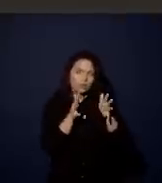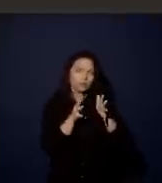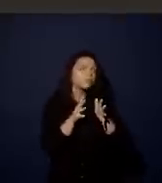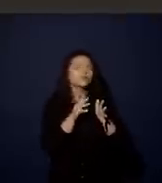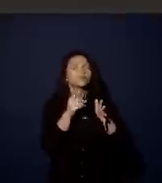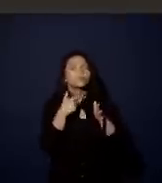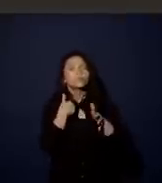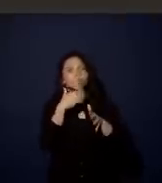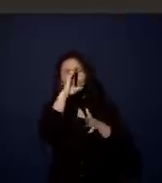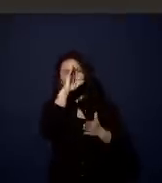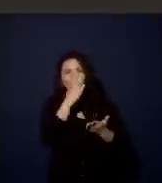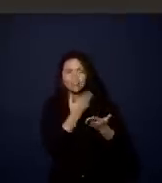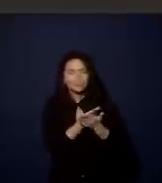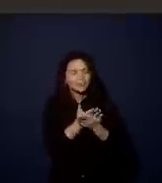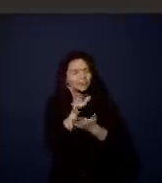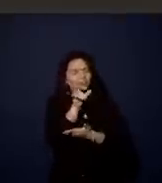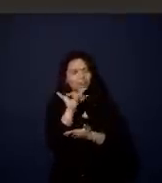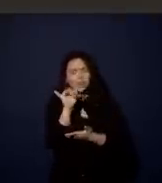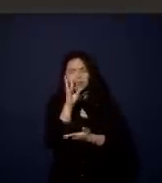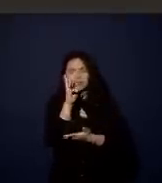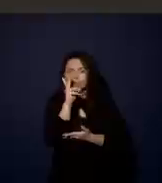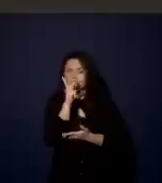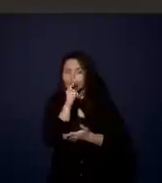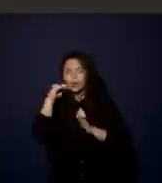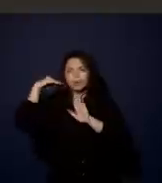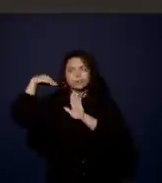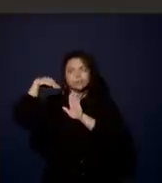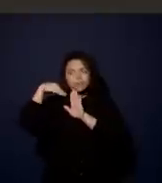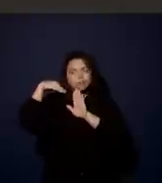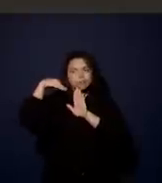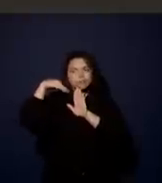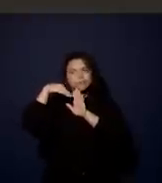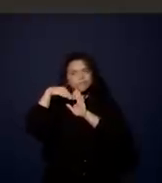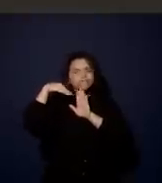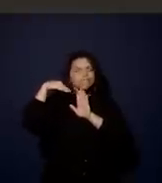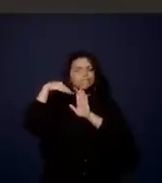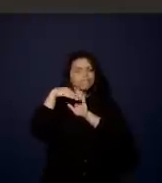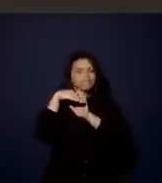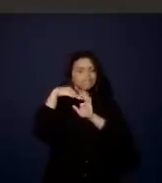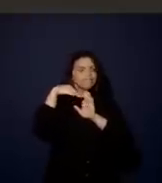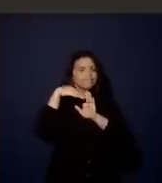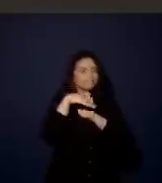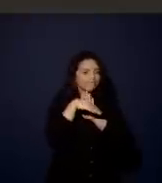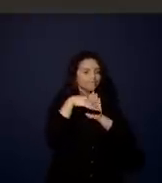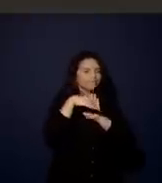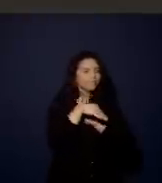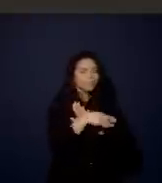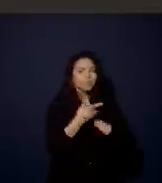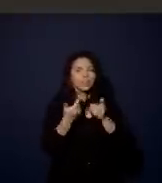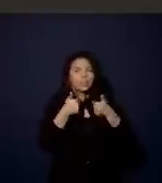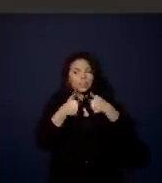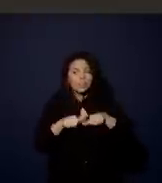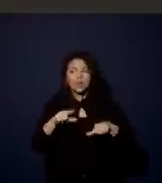não não vai voltar durante muito tempo né cenário de investimento